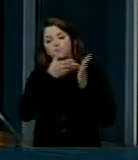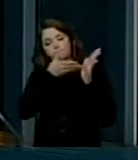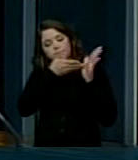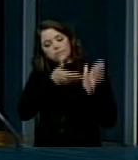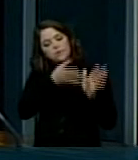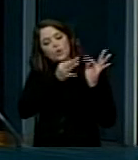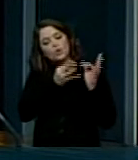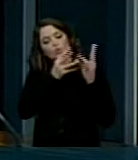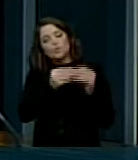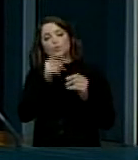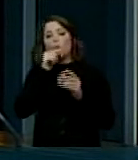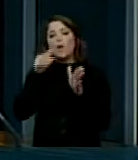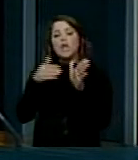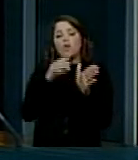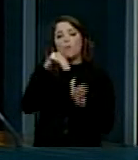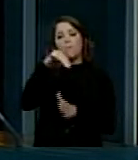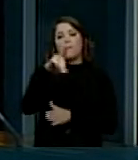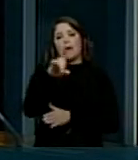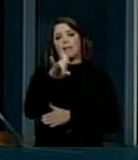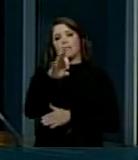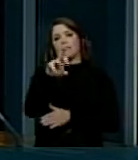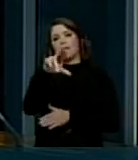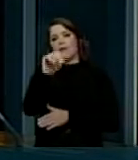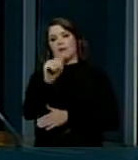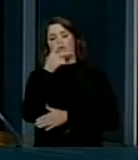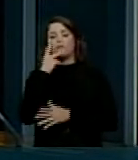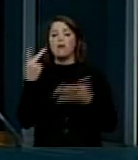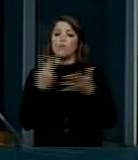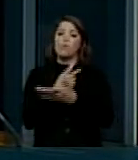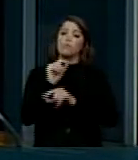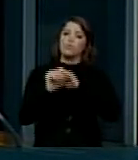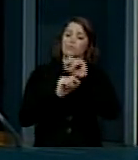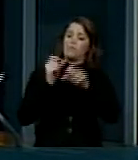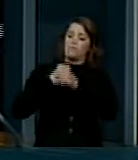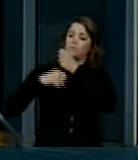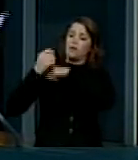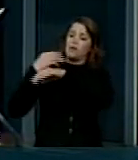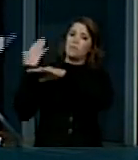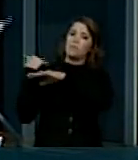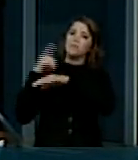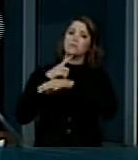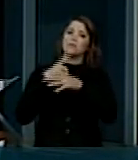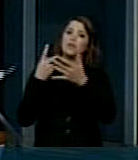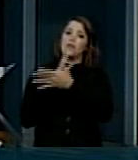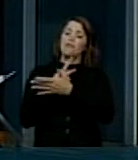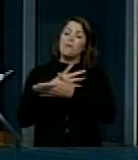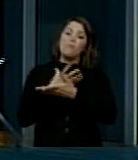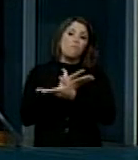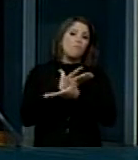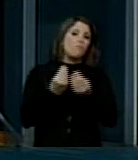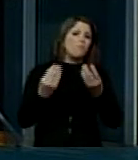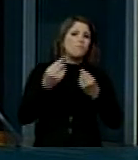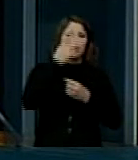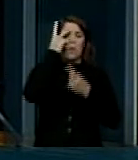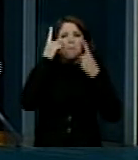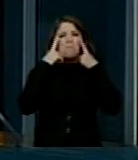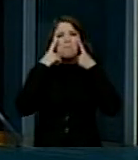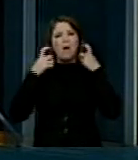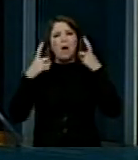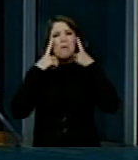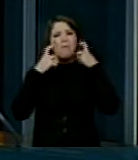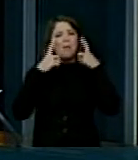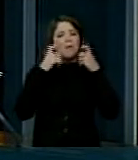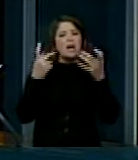das usinas do Rio Madeira, senhor presidente. E ocorre o quê? No ano passado, houve um alto índice de vandalismo que